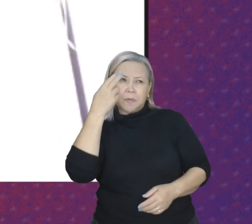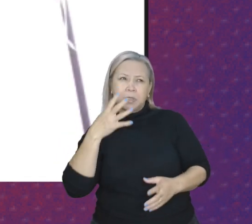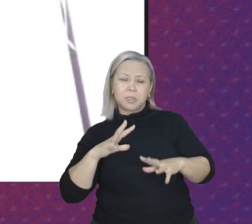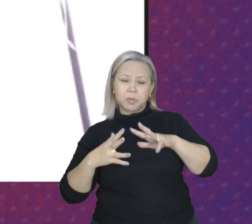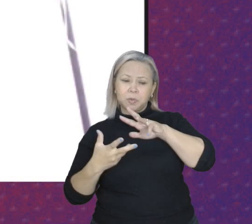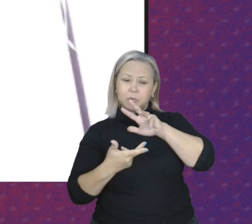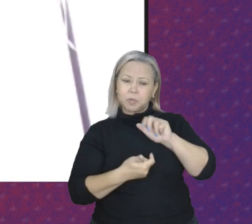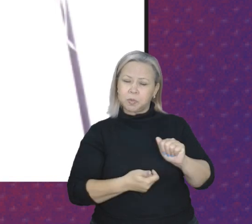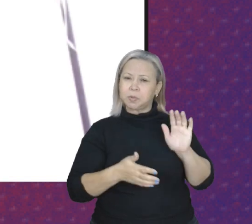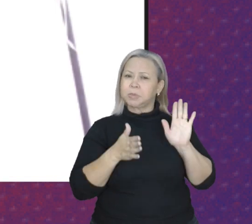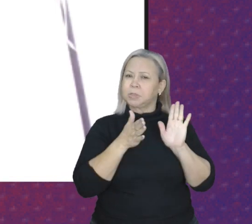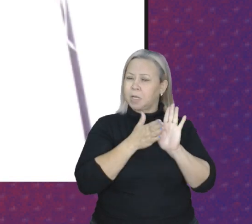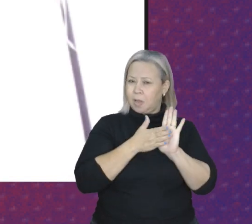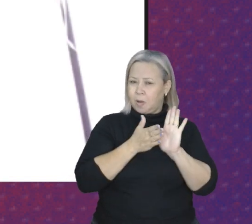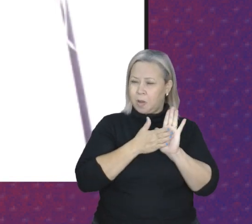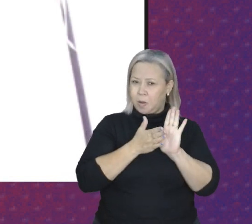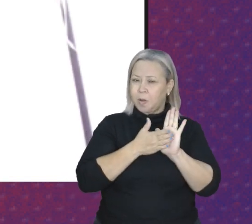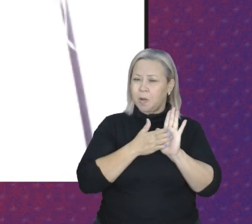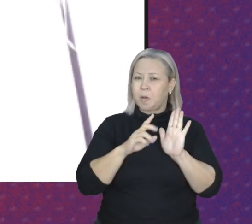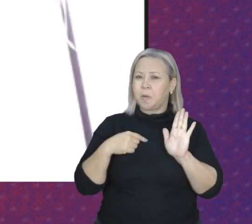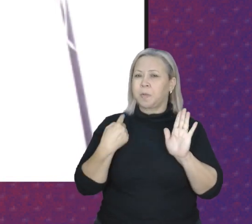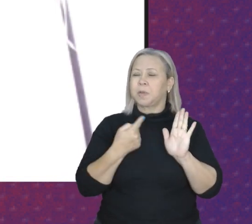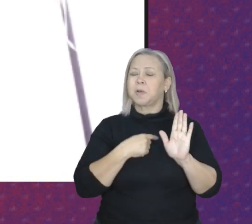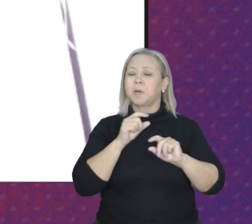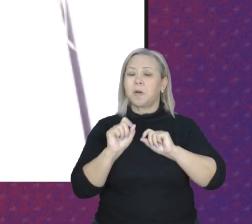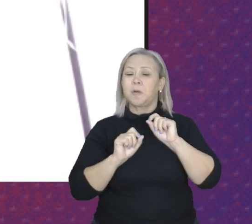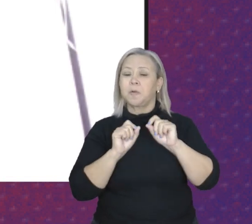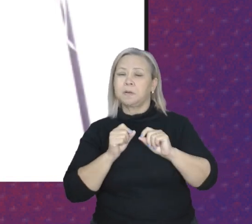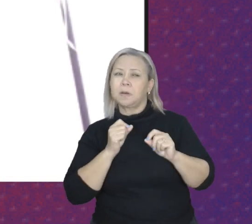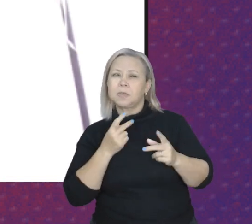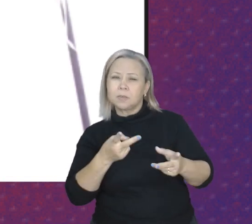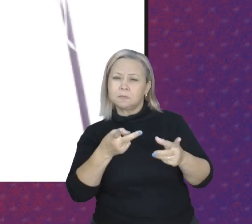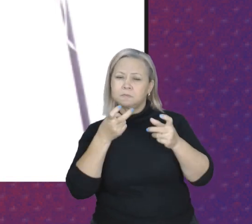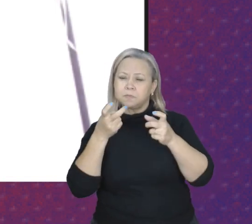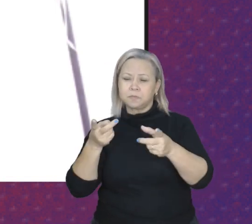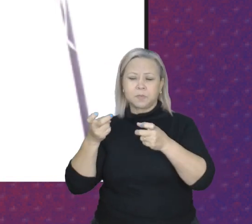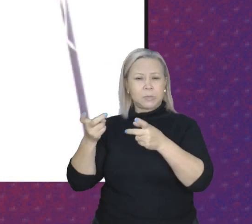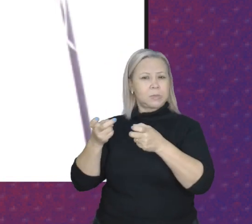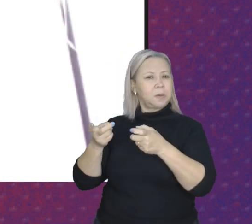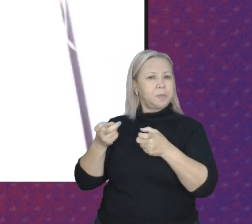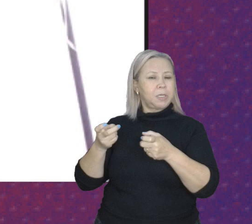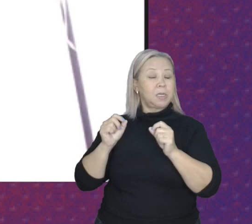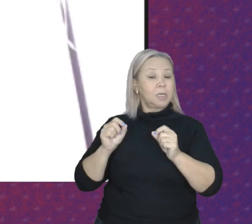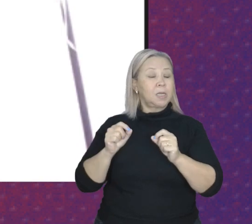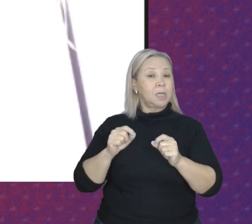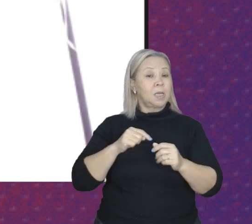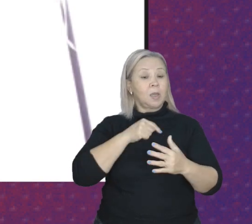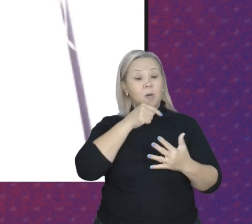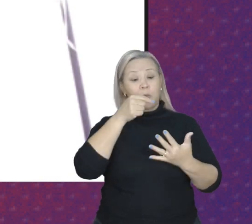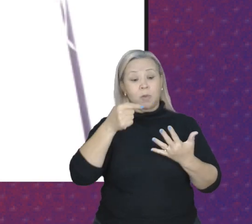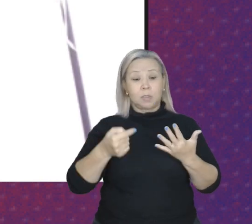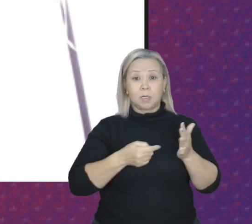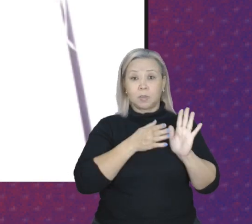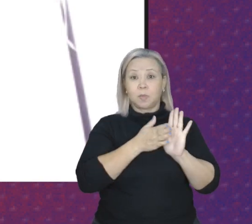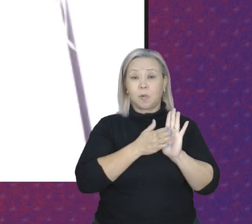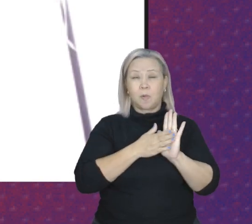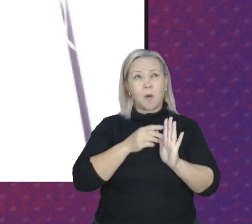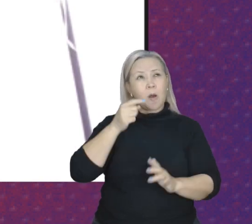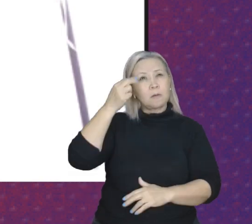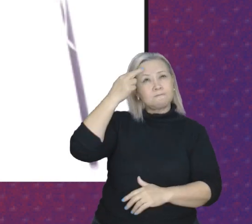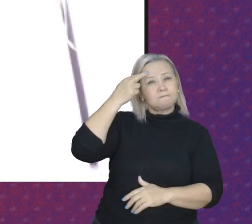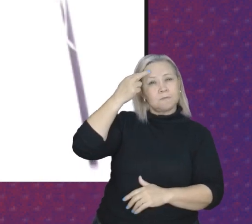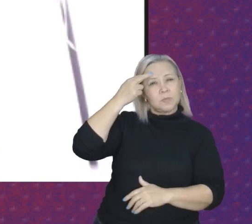eram propostas e que a gente visualizava. E uma delas foi pensar Paulo Freire,